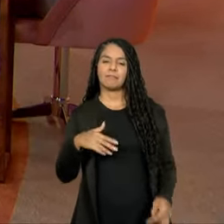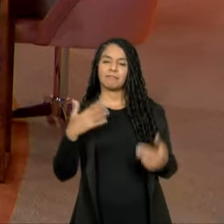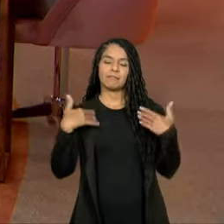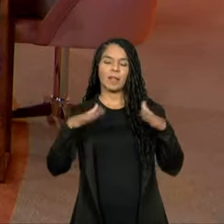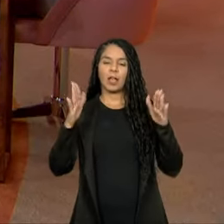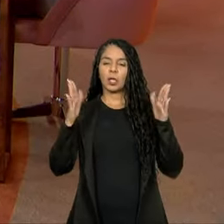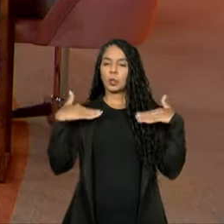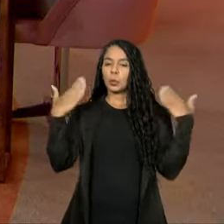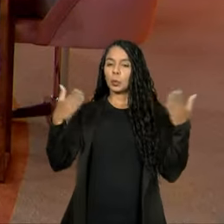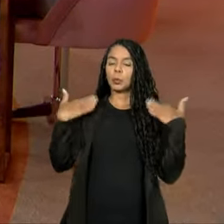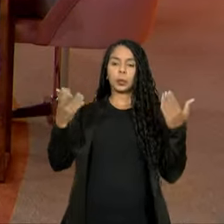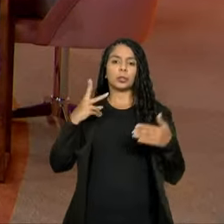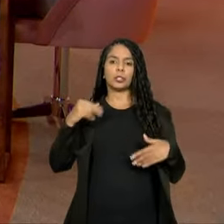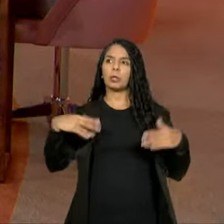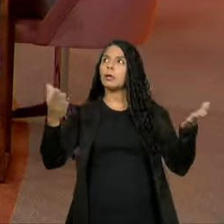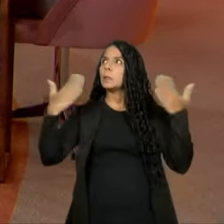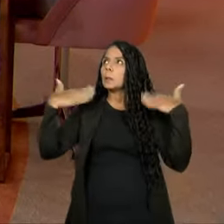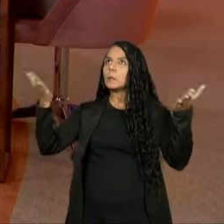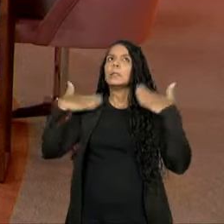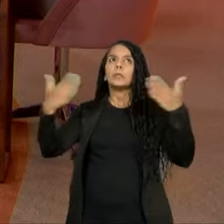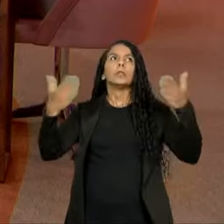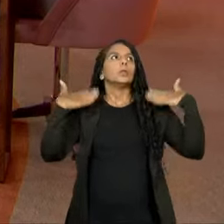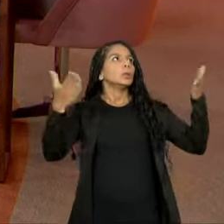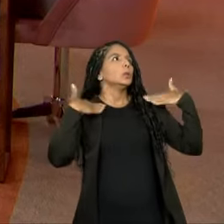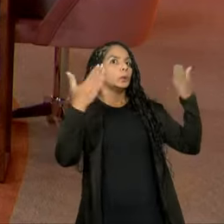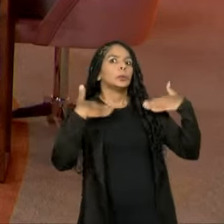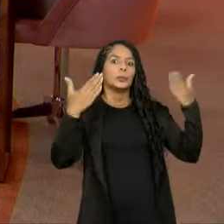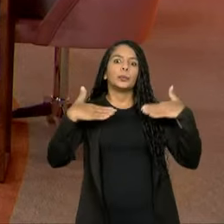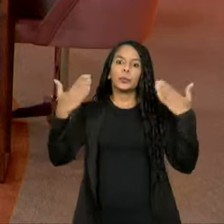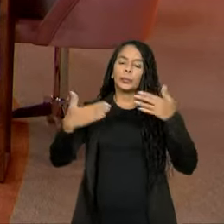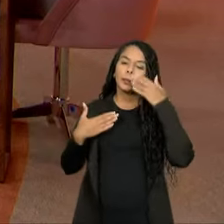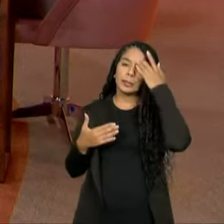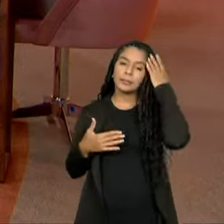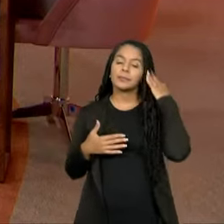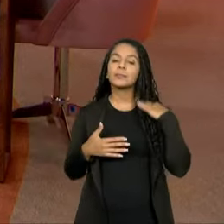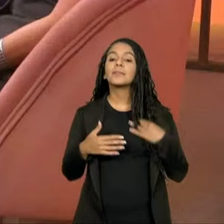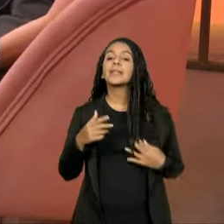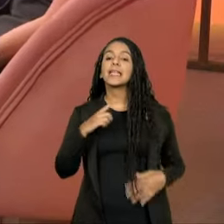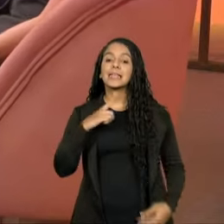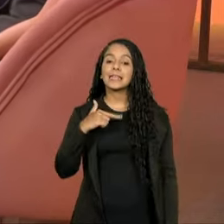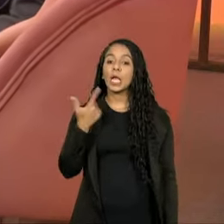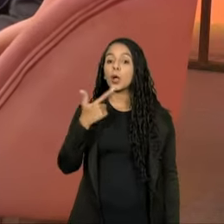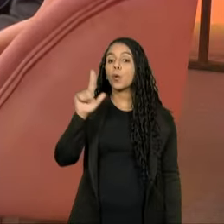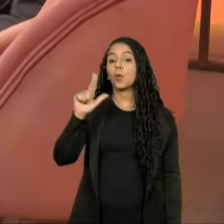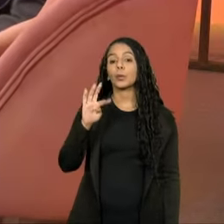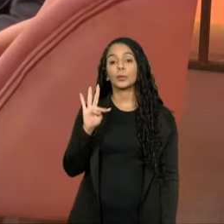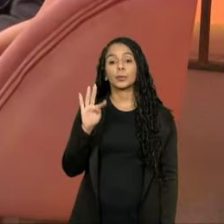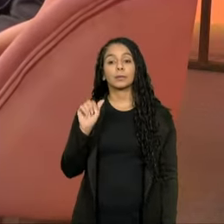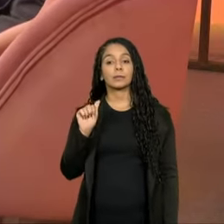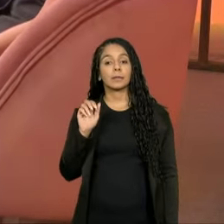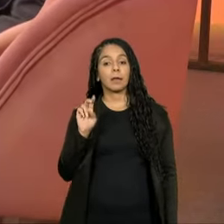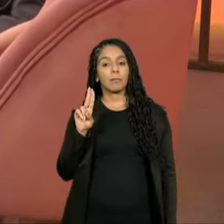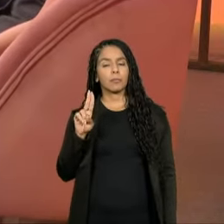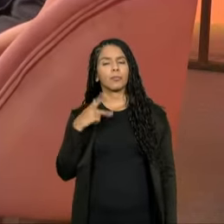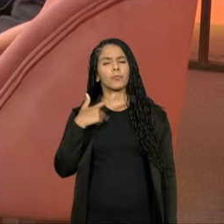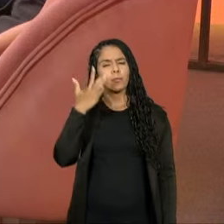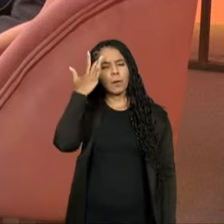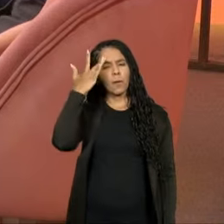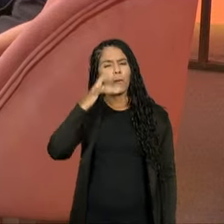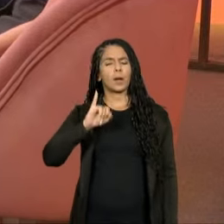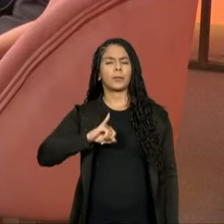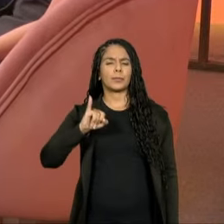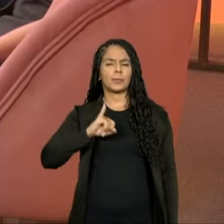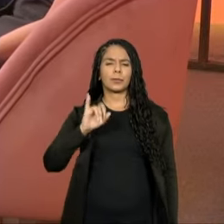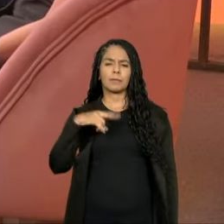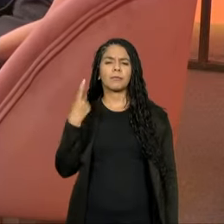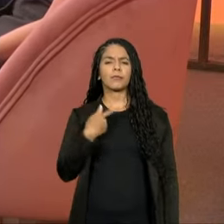abanando exatamente. Com um guardanapo no restaurante. Agora, Thalita, tem um outro tabu que é uma coisa que eu acho